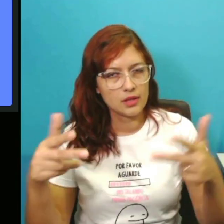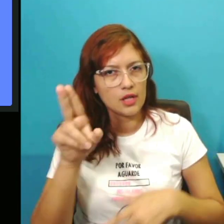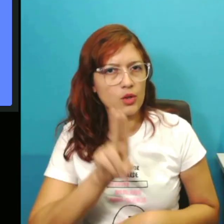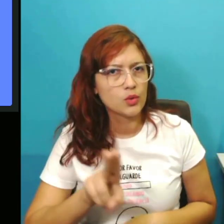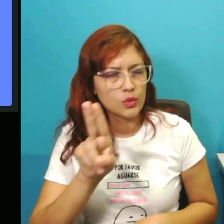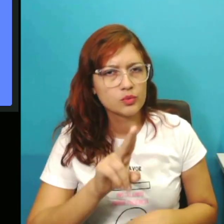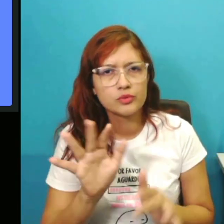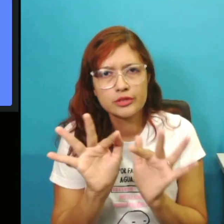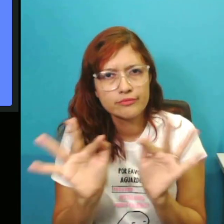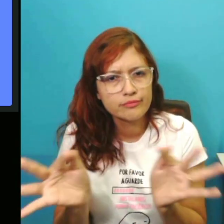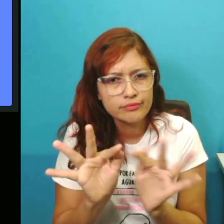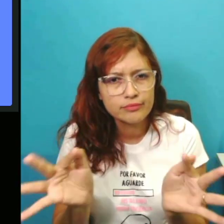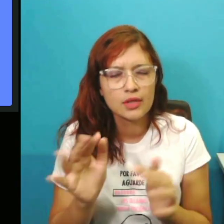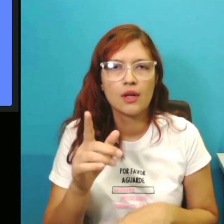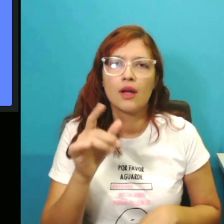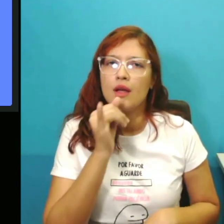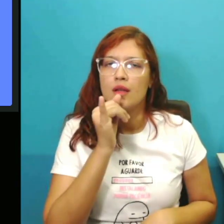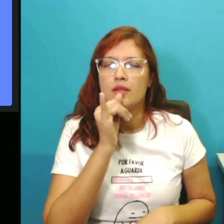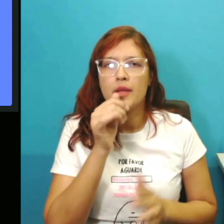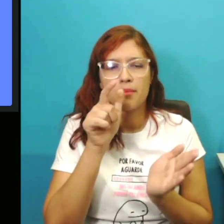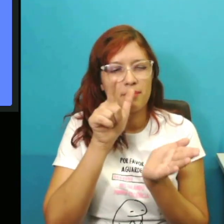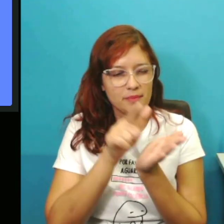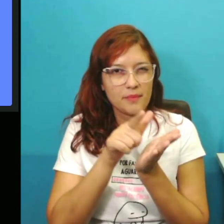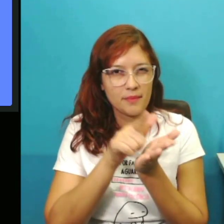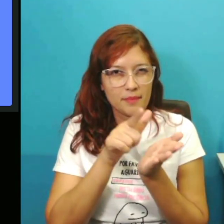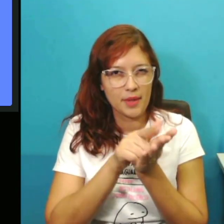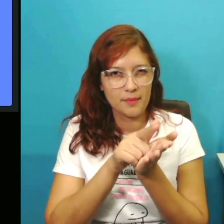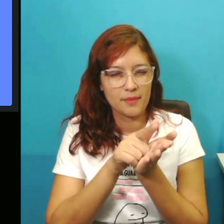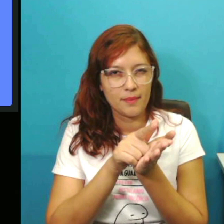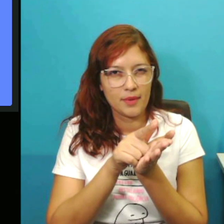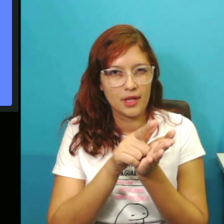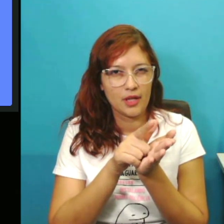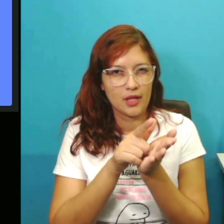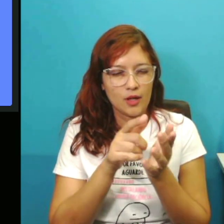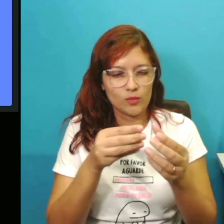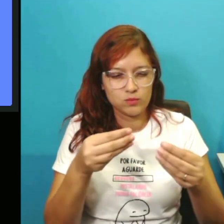Os materiais usados são bem simples.